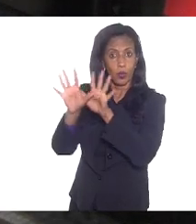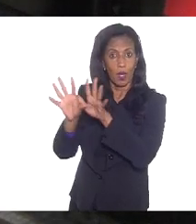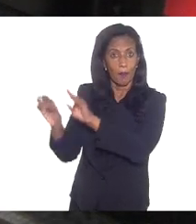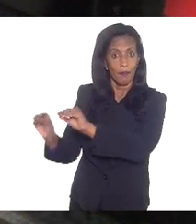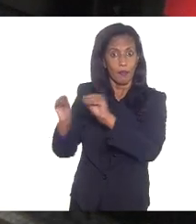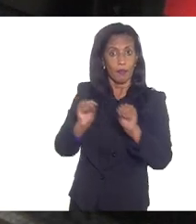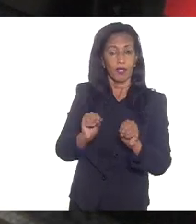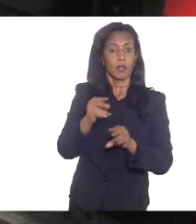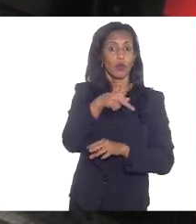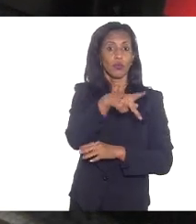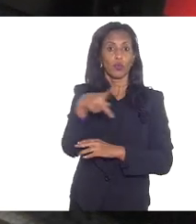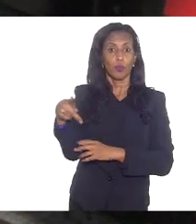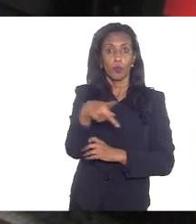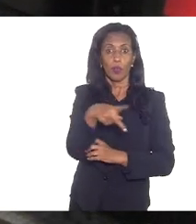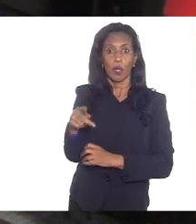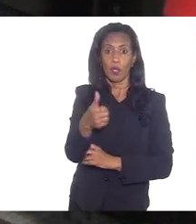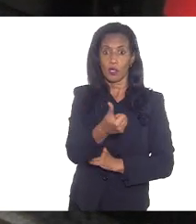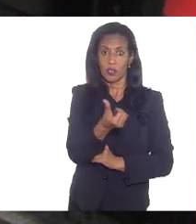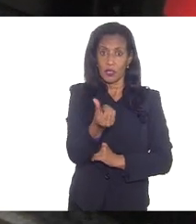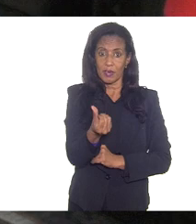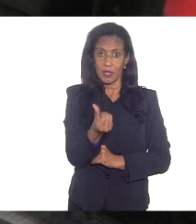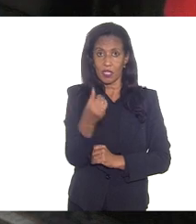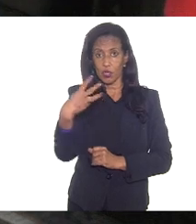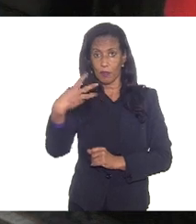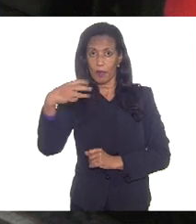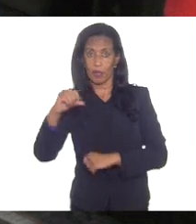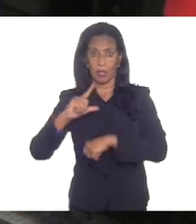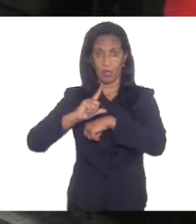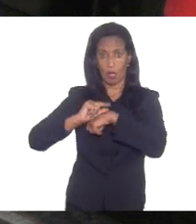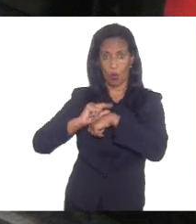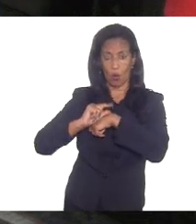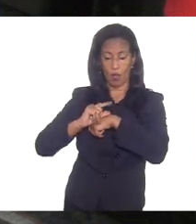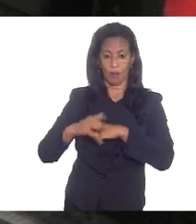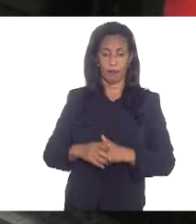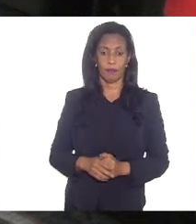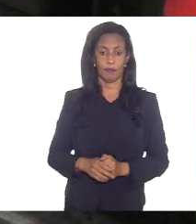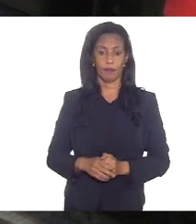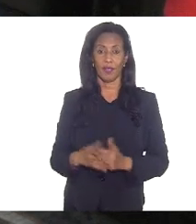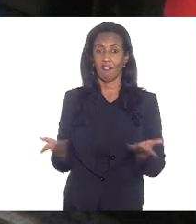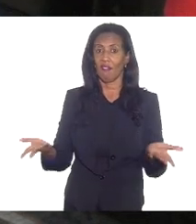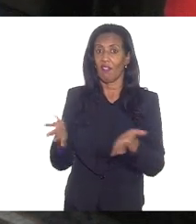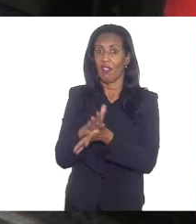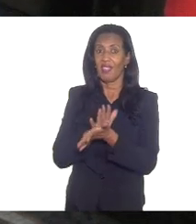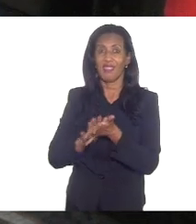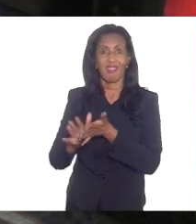migração dos professores de 16 para 30 horas, deputada enfermeira Rejane,